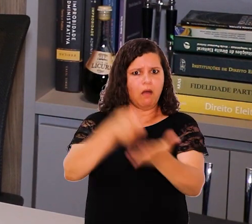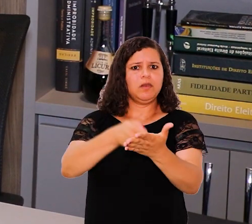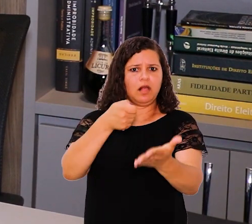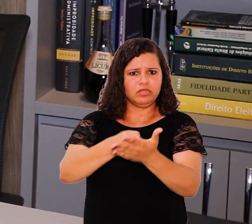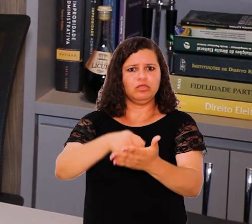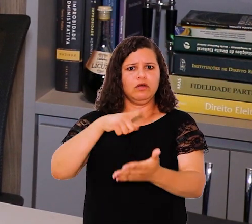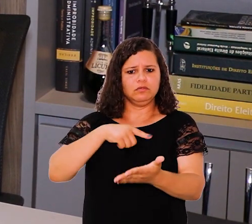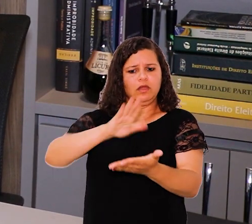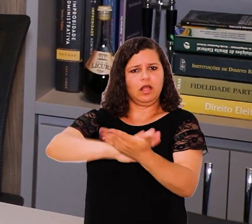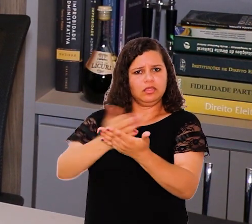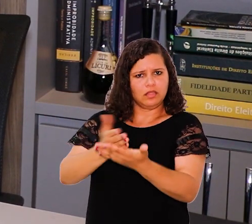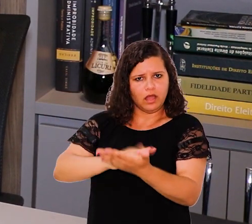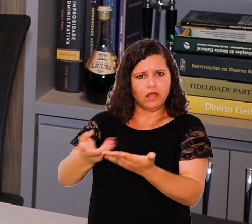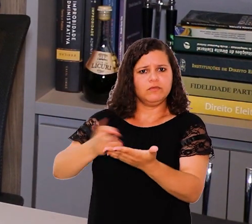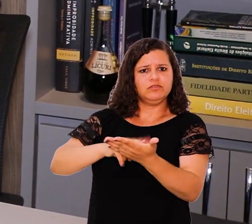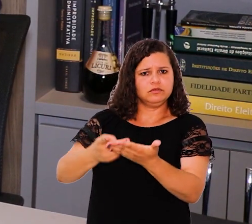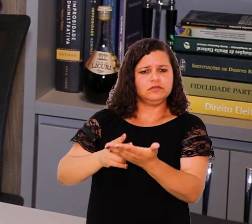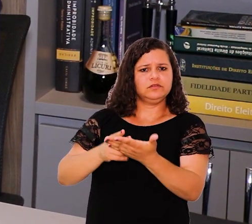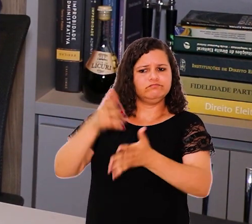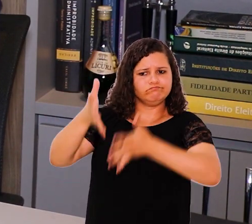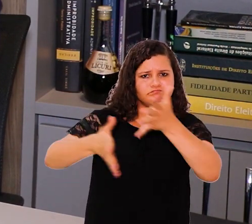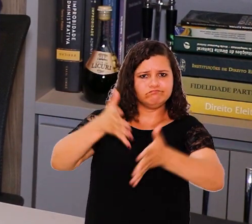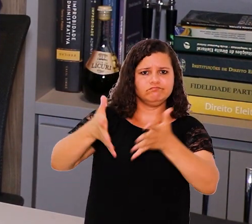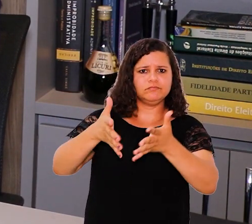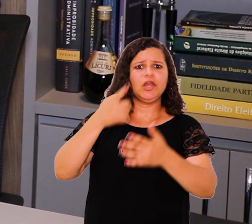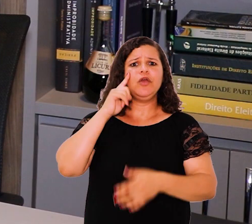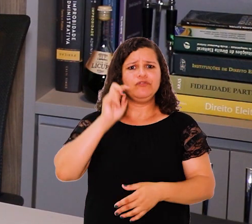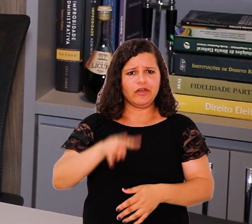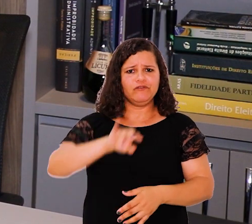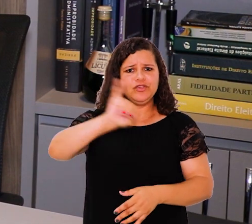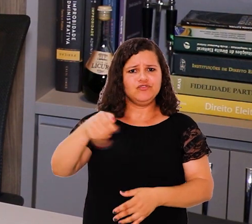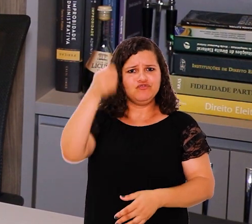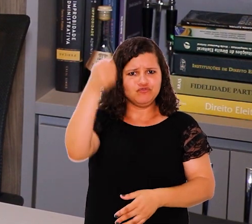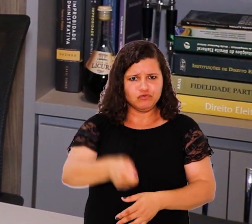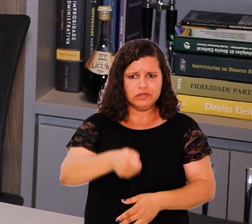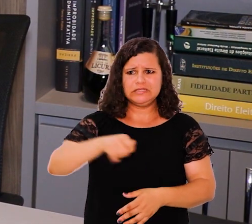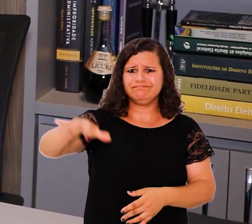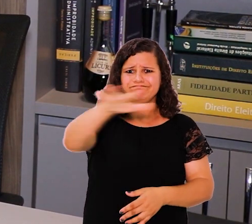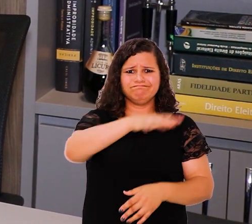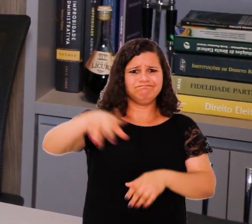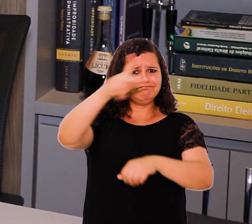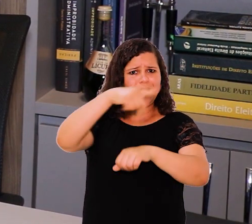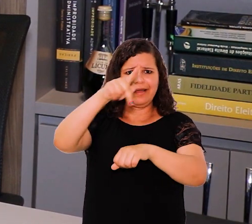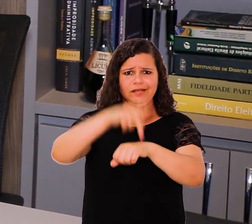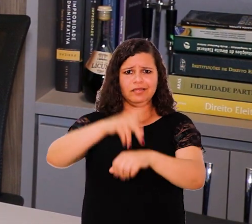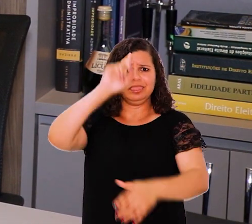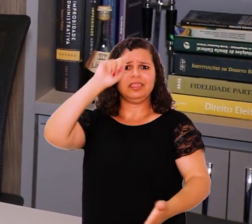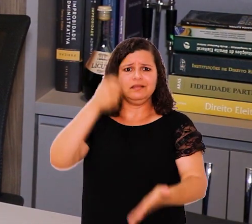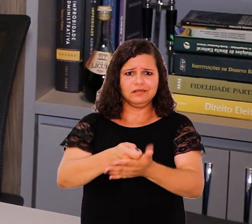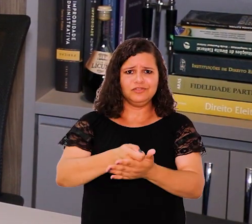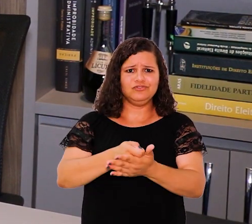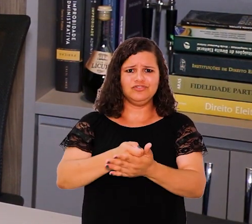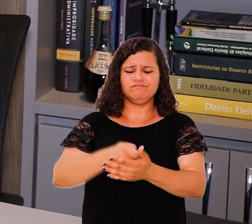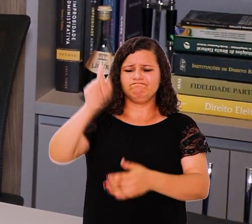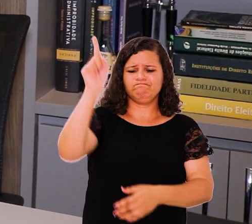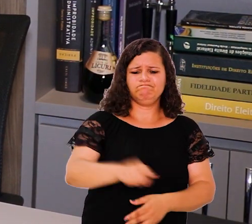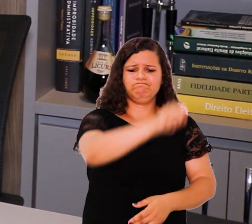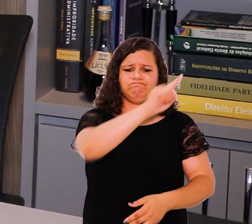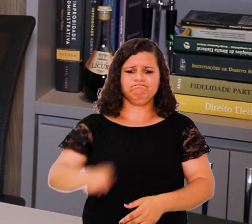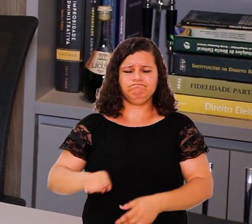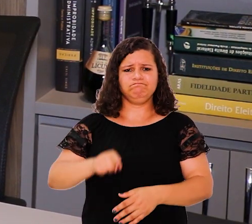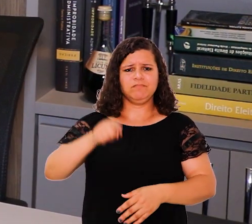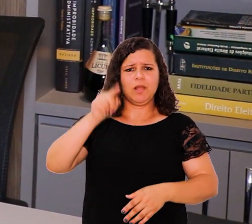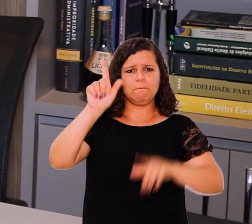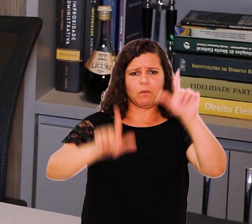é obrigatória a presença do intérprete de Libra. E já vi juízes em todo o país decidirem pela suspensão